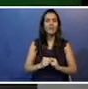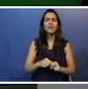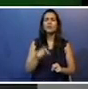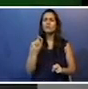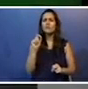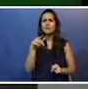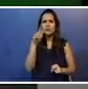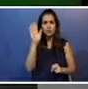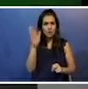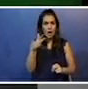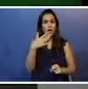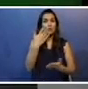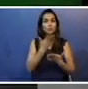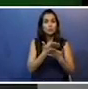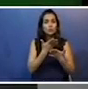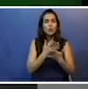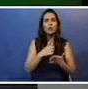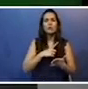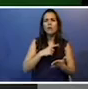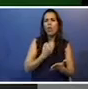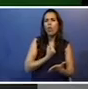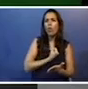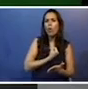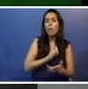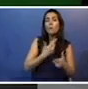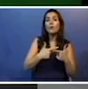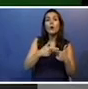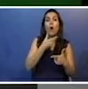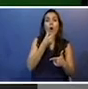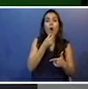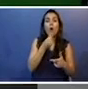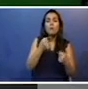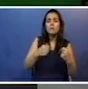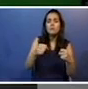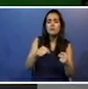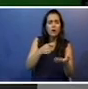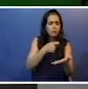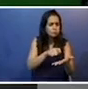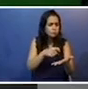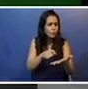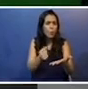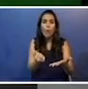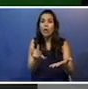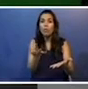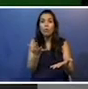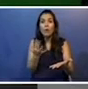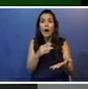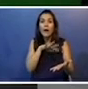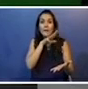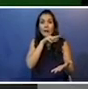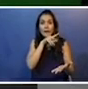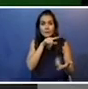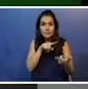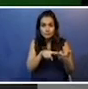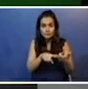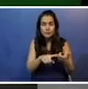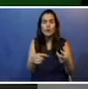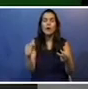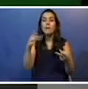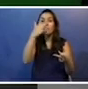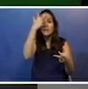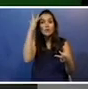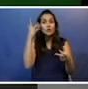numéricas foram criadas porque os homens precisavam registrar quantidades de animais,